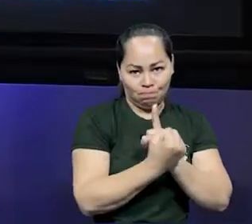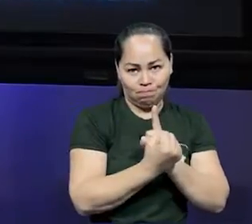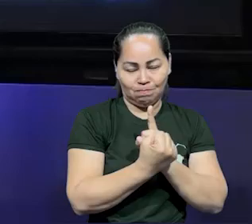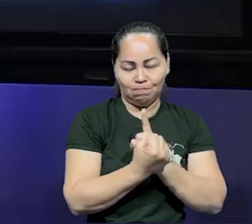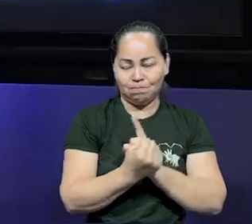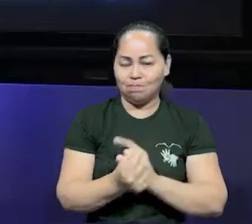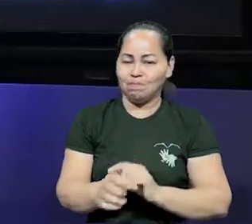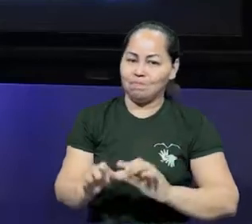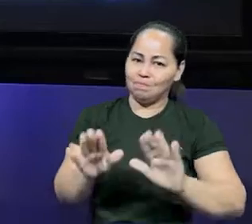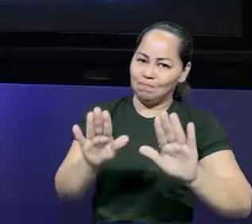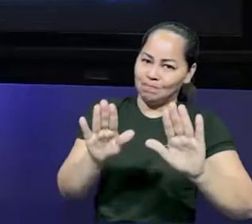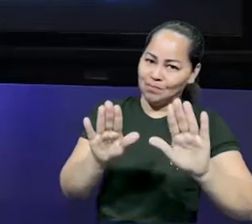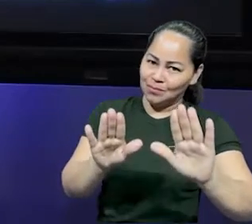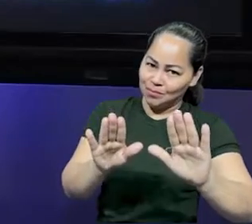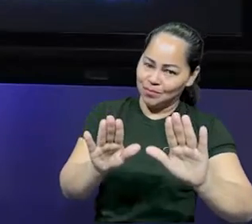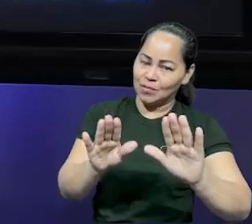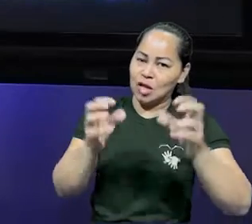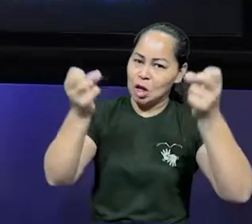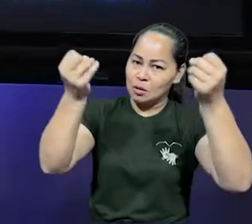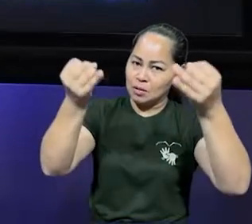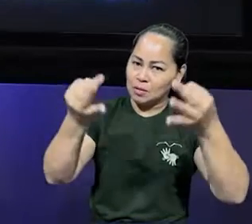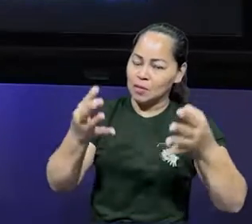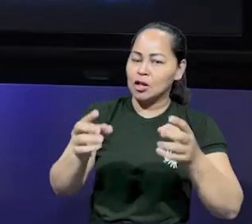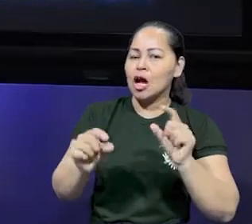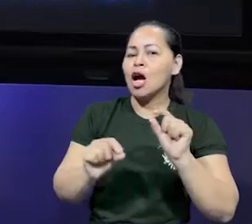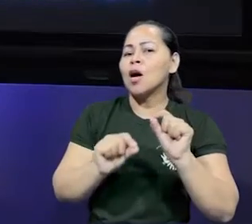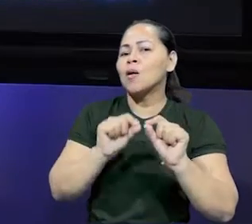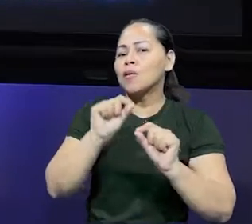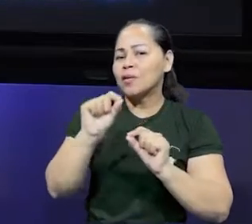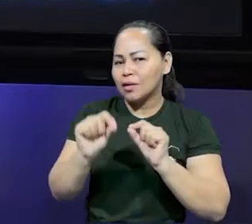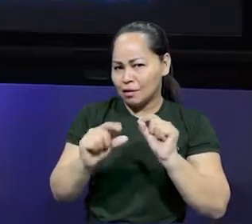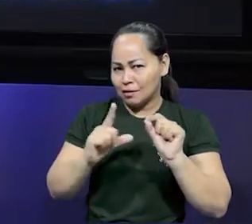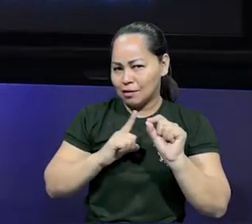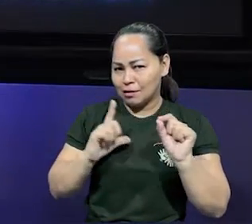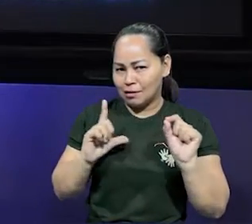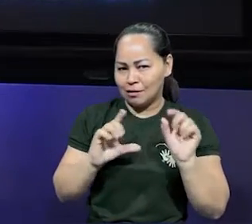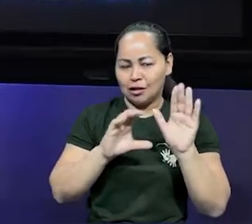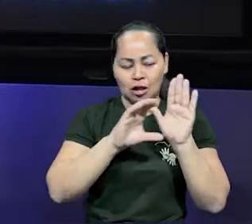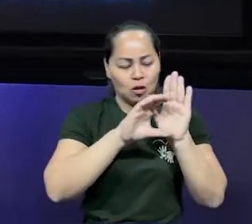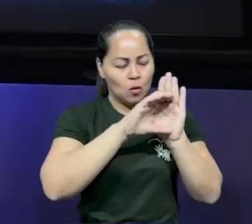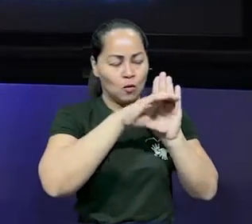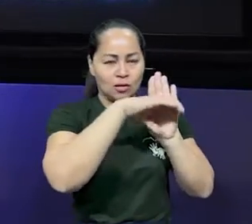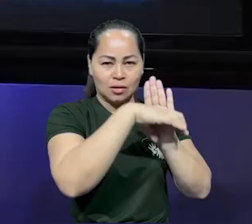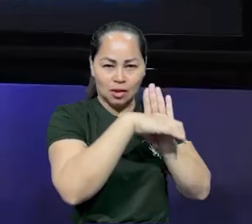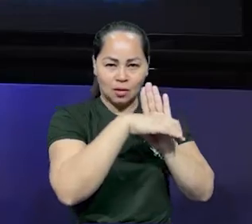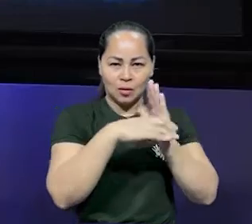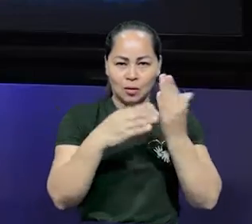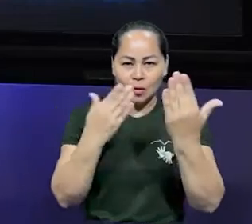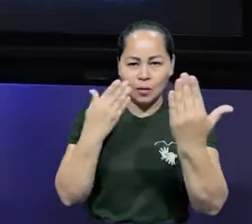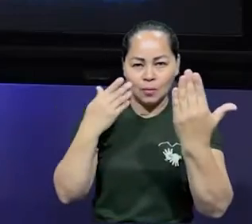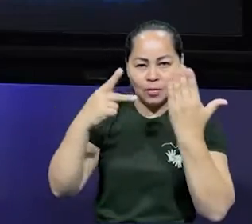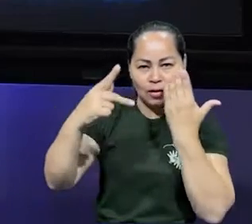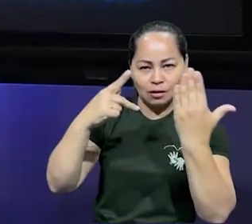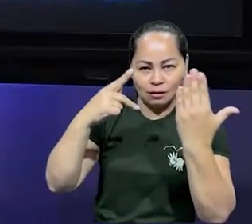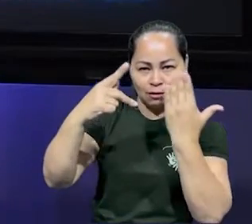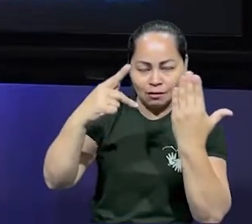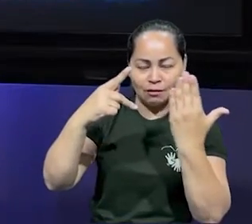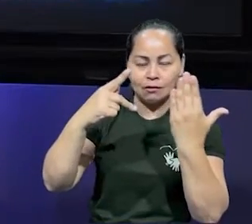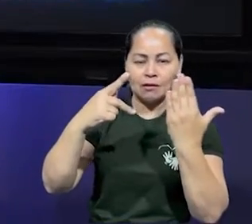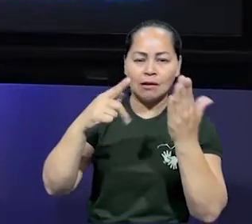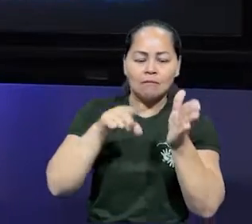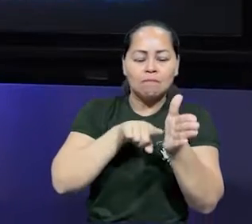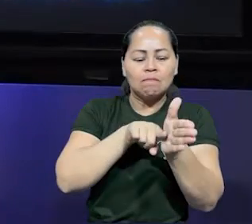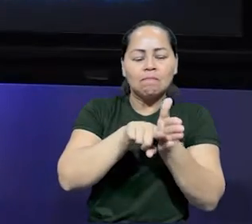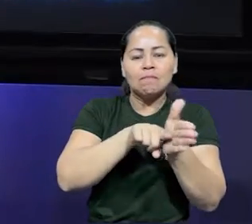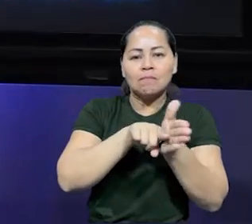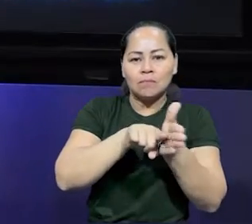Mas eu queria colocar um pouco de ênfase numa concepção psicanalítica. A Arminda Belasturi e